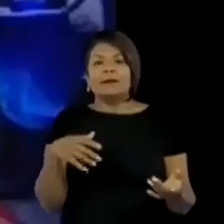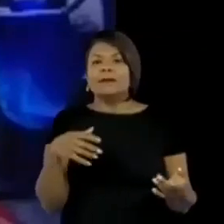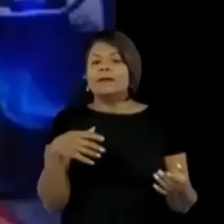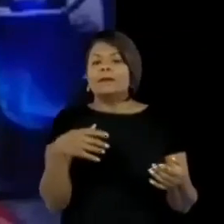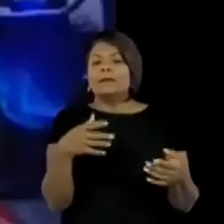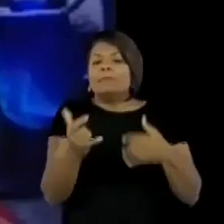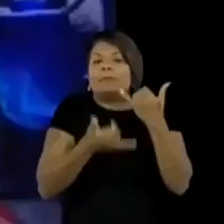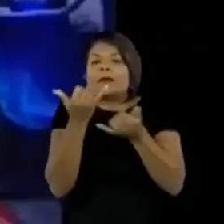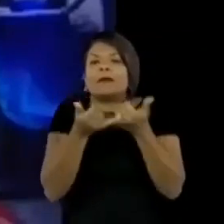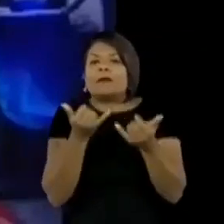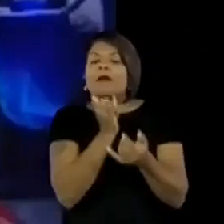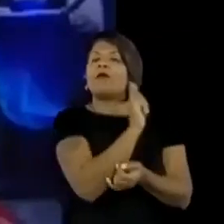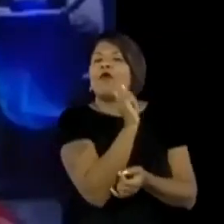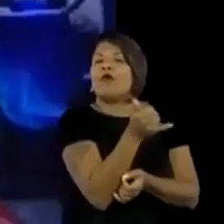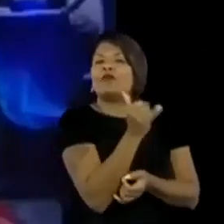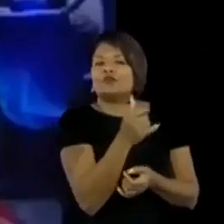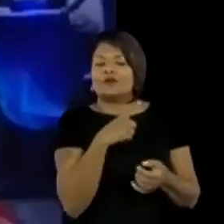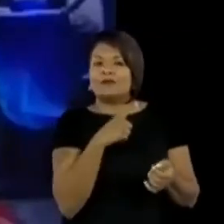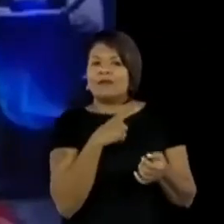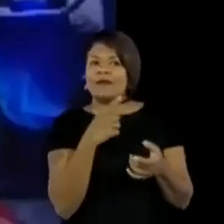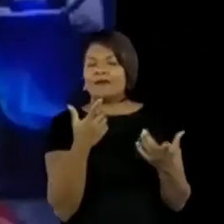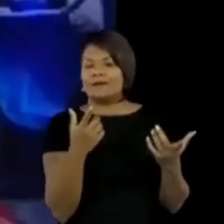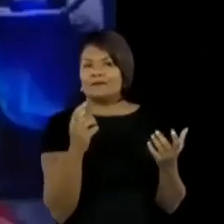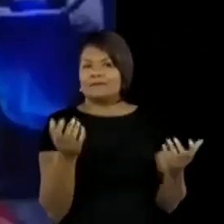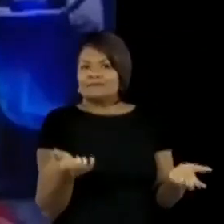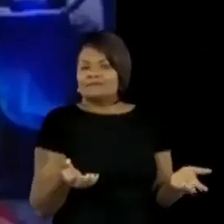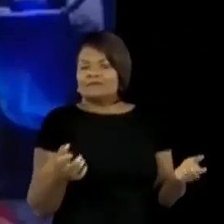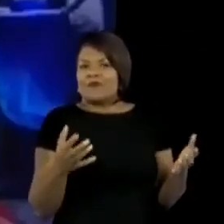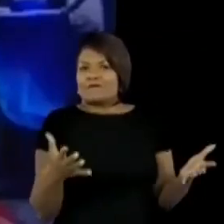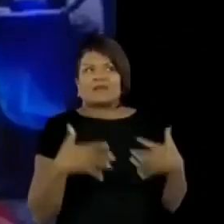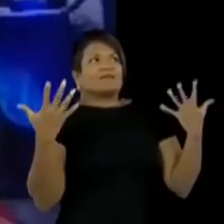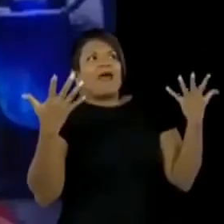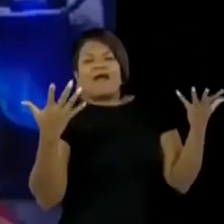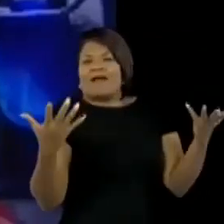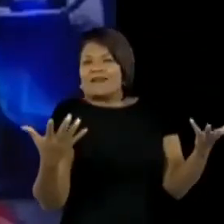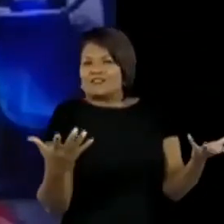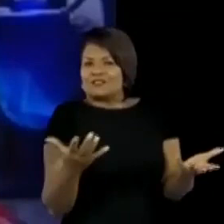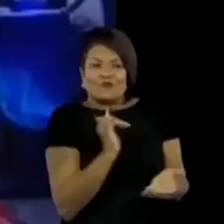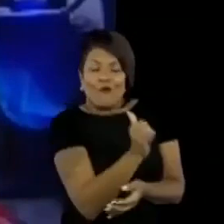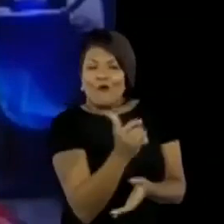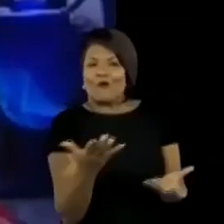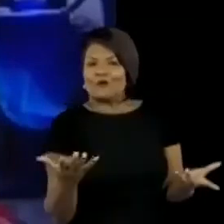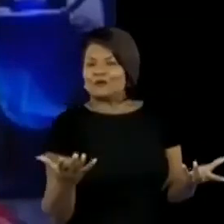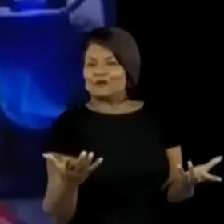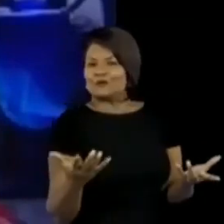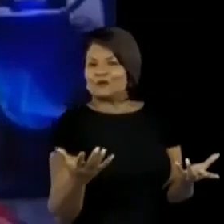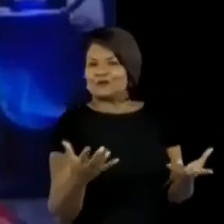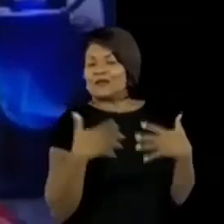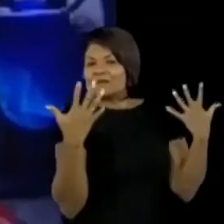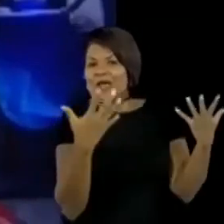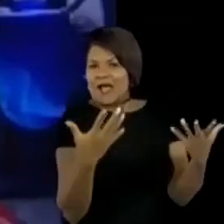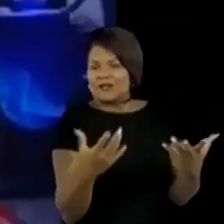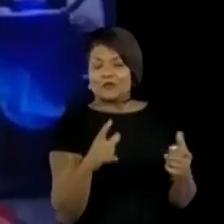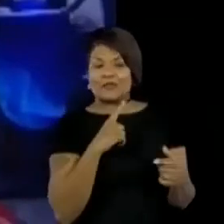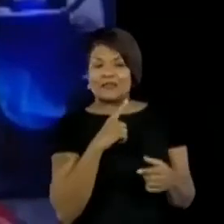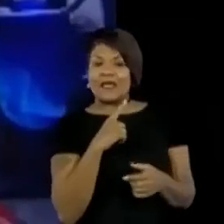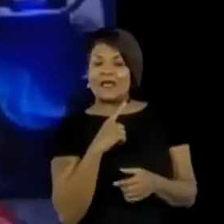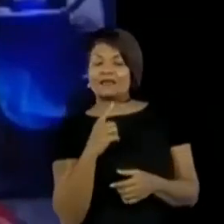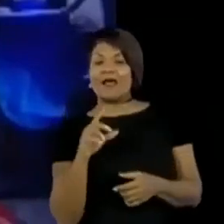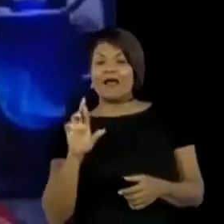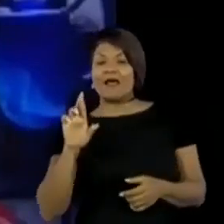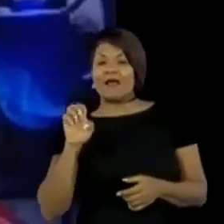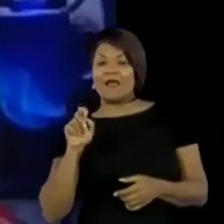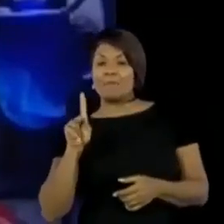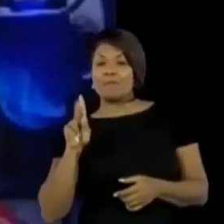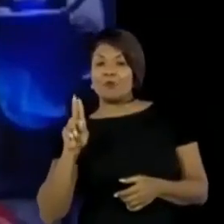que são de natureza cômico-fantástica, né? Contos, por exemplo, A Sereníssima República, que é a